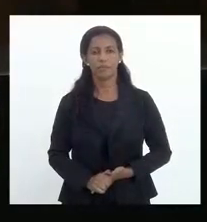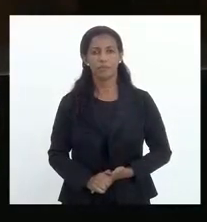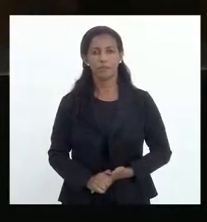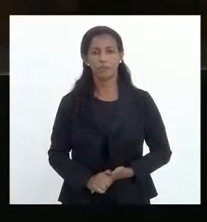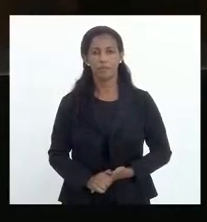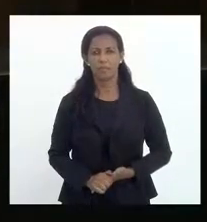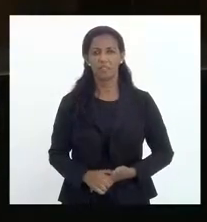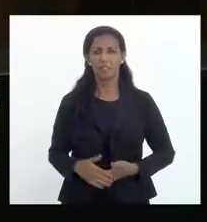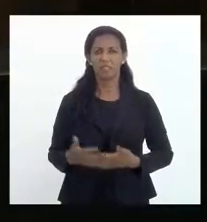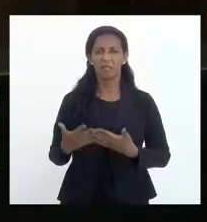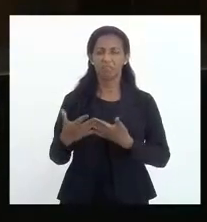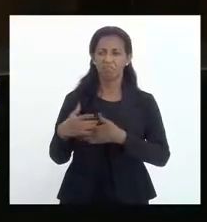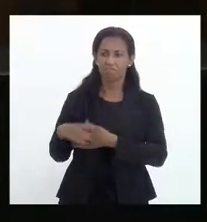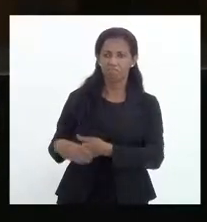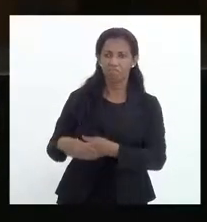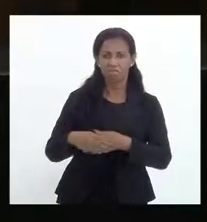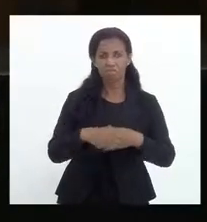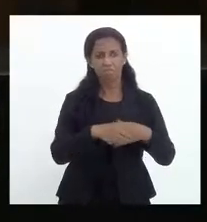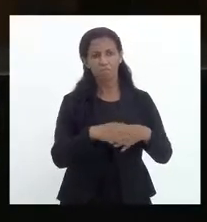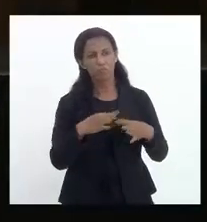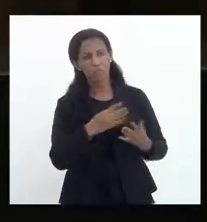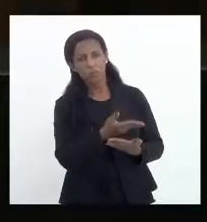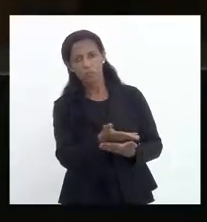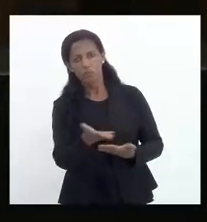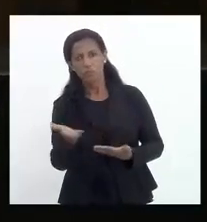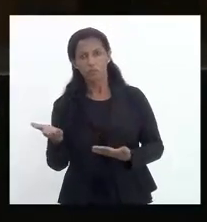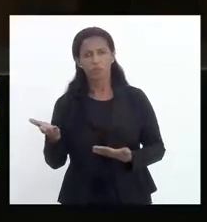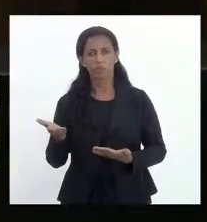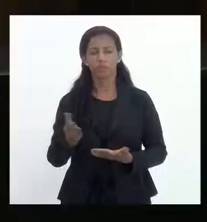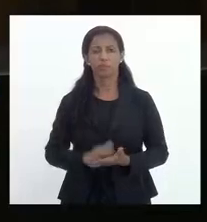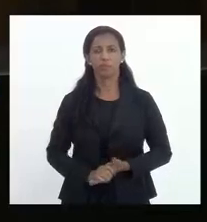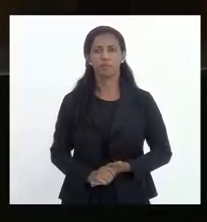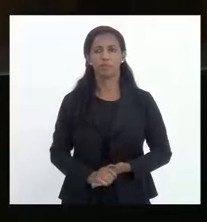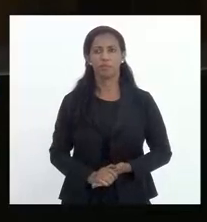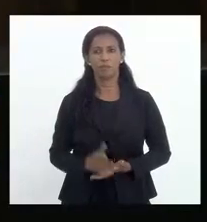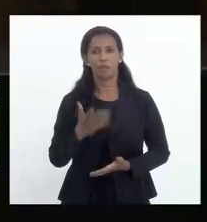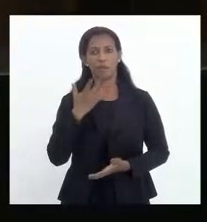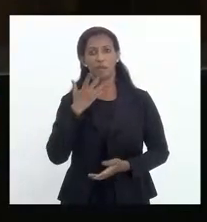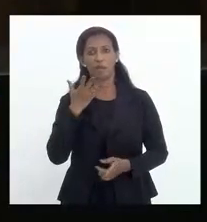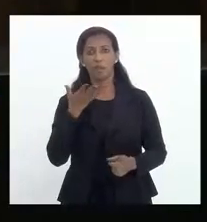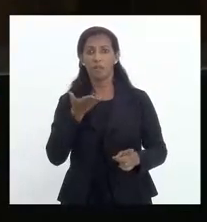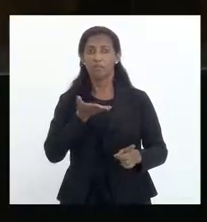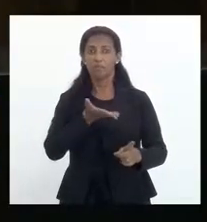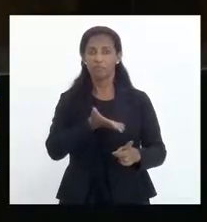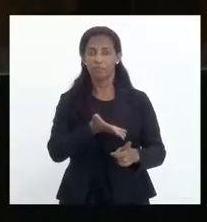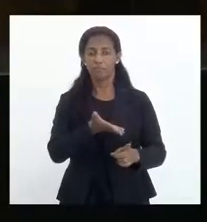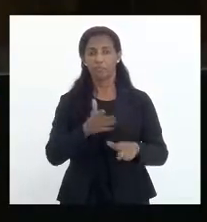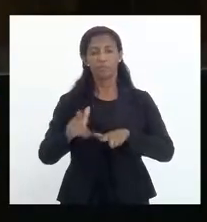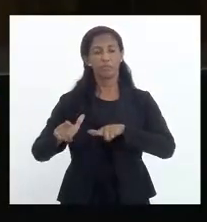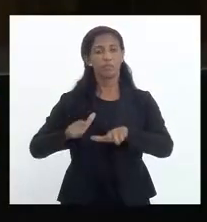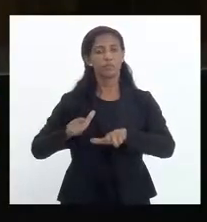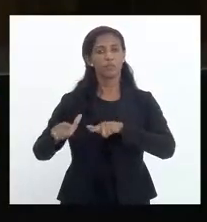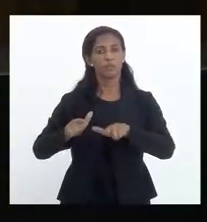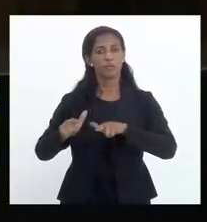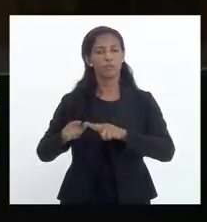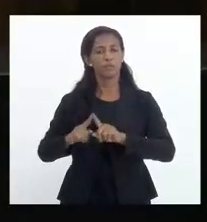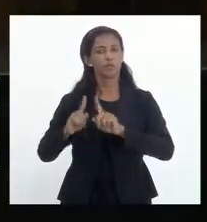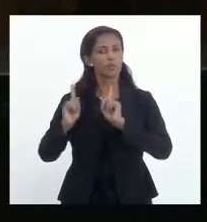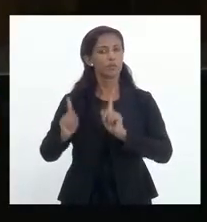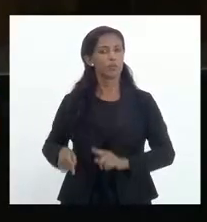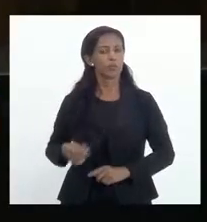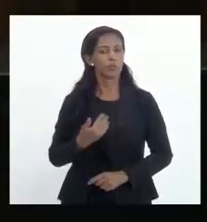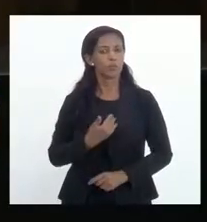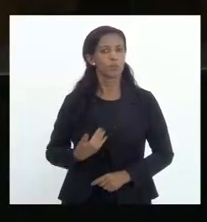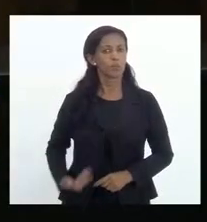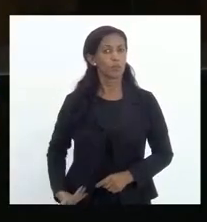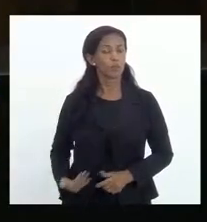as autoridades aqui presentes. Queria falar diretamente para os trabalhadores e servidores